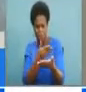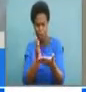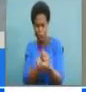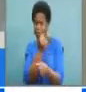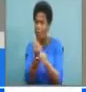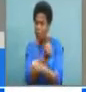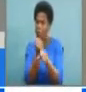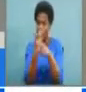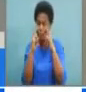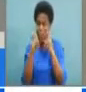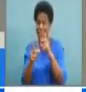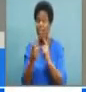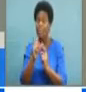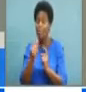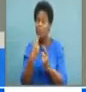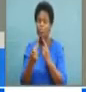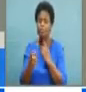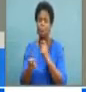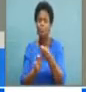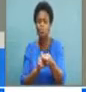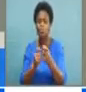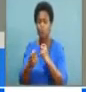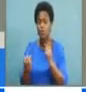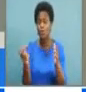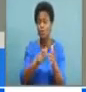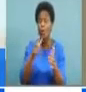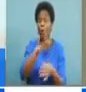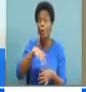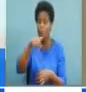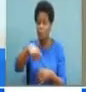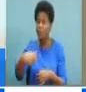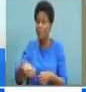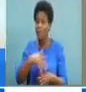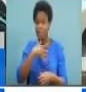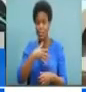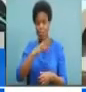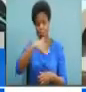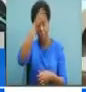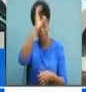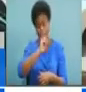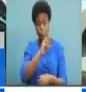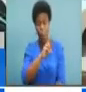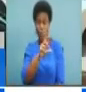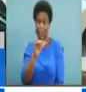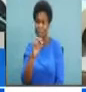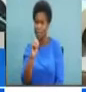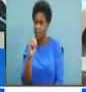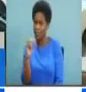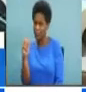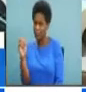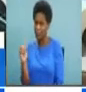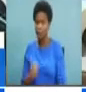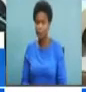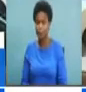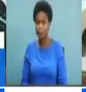de entrevistas que nos fez chegar onde chegamos hoje, diz Ulisses Correia e Silva. Cabo Verde está orgulhoso